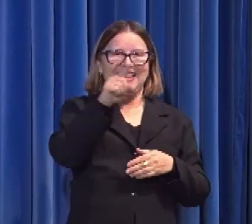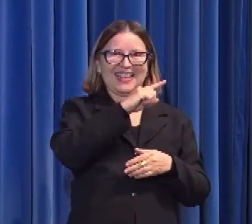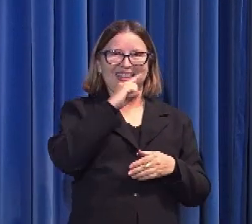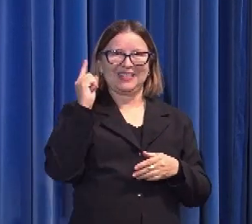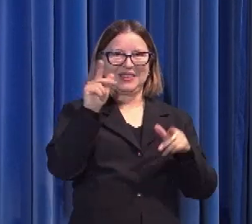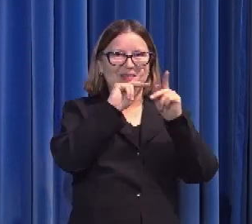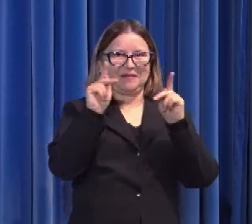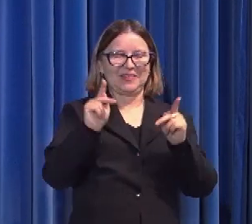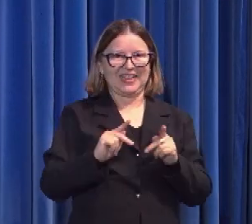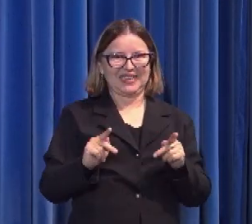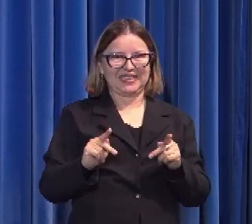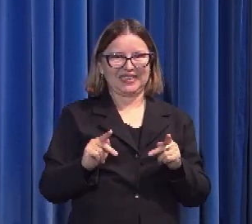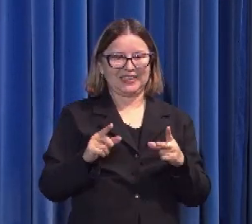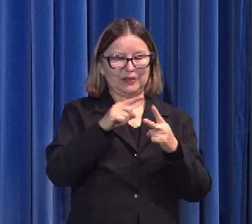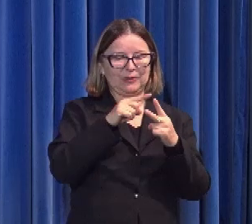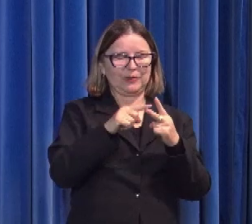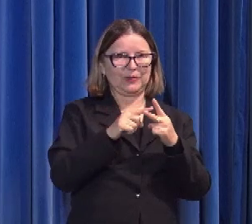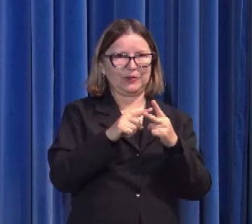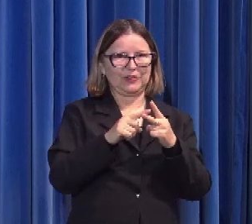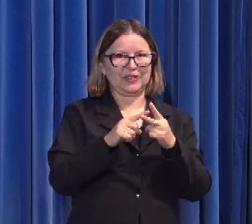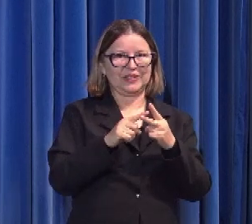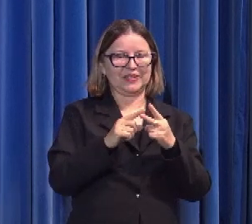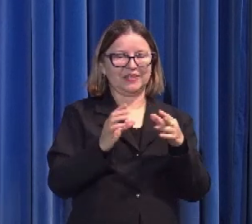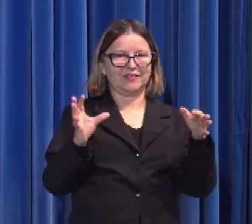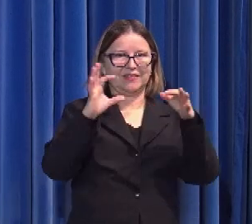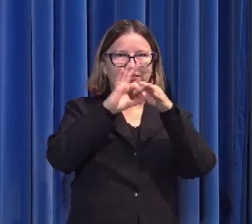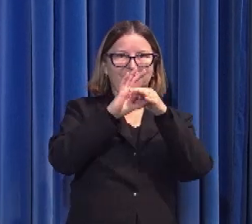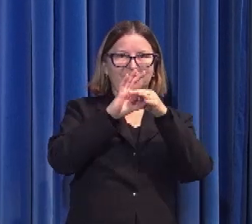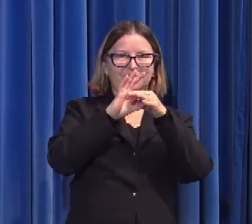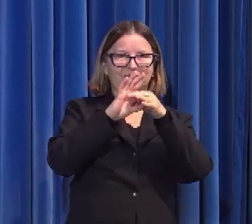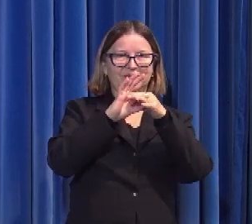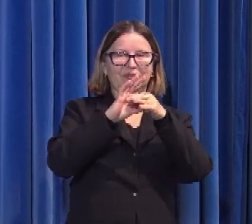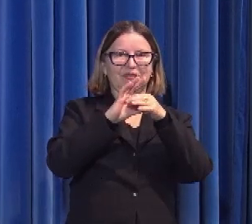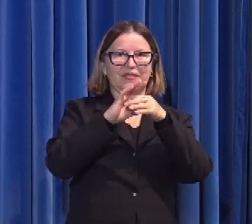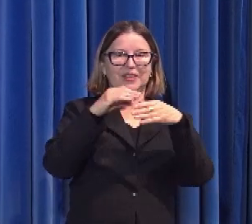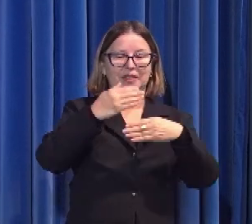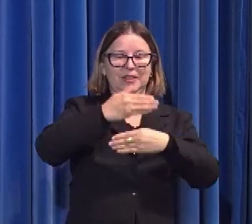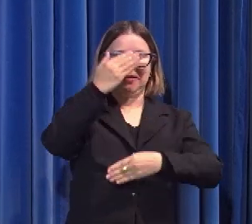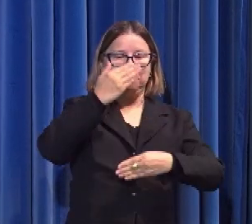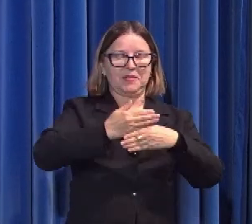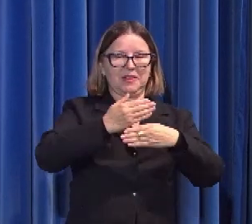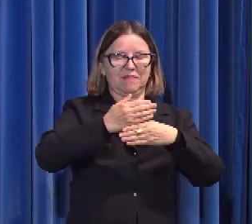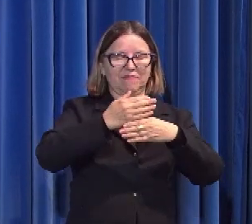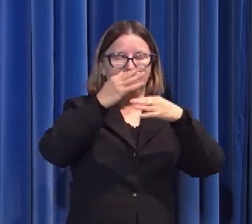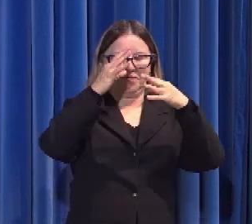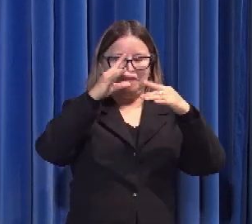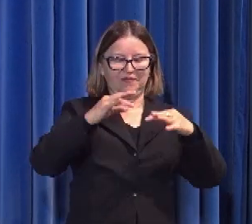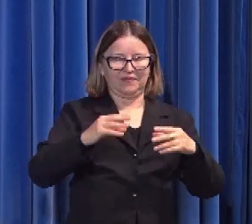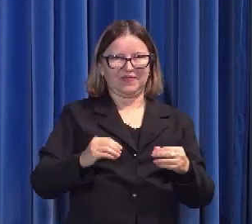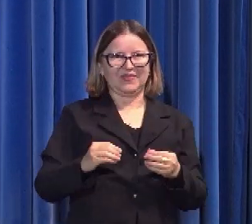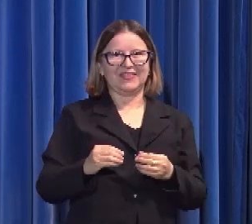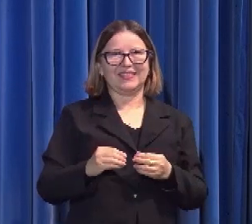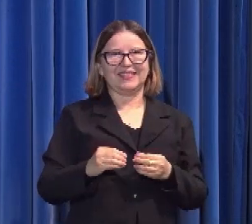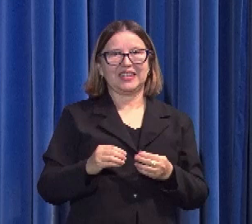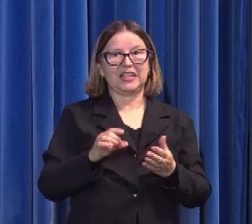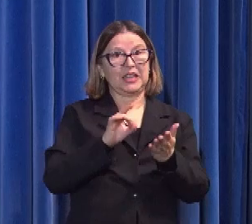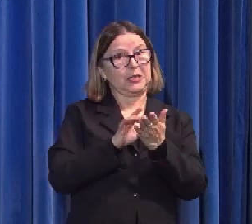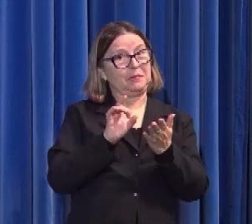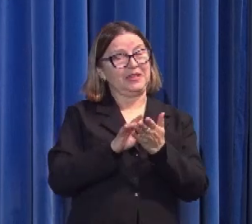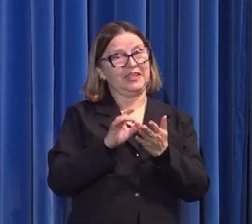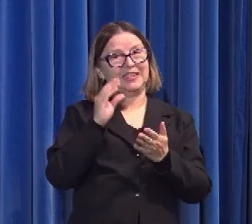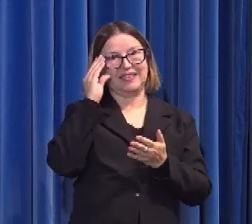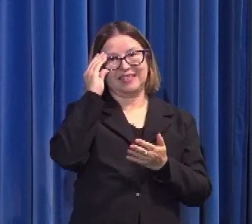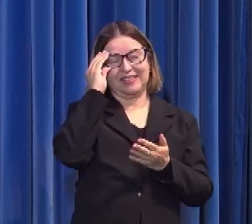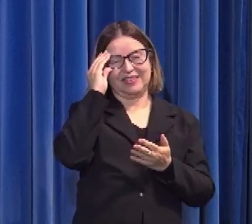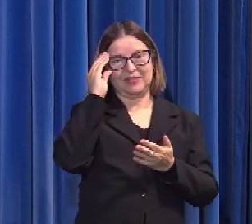o qual de ambos fez um e tendo derribado a parede da separação que estava no meio à inimizade